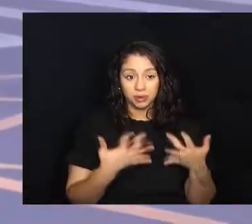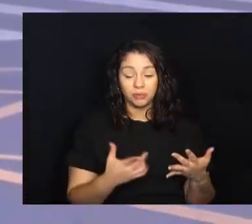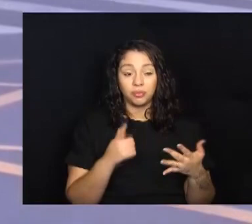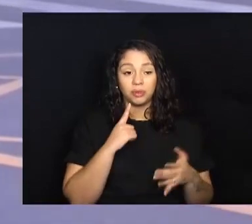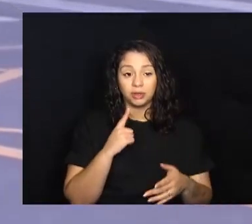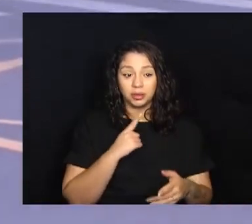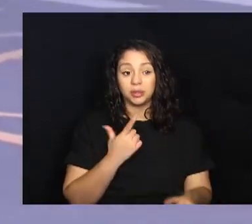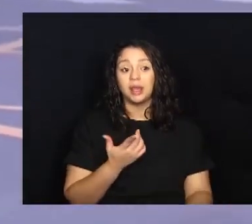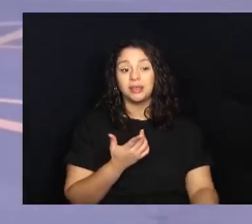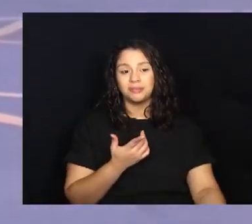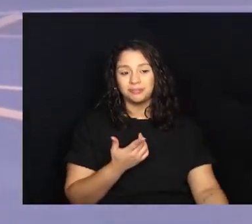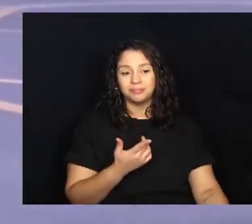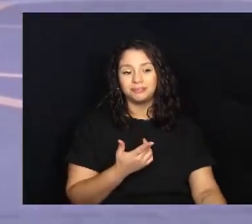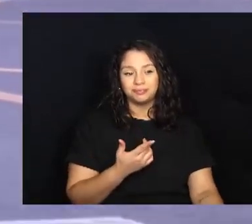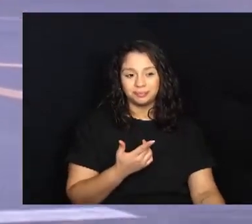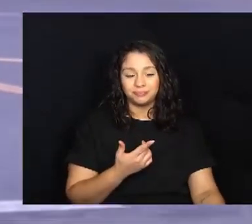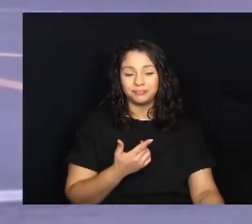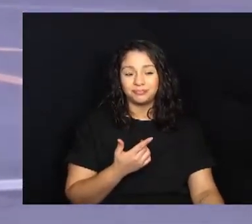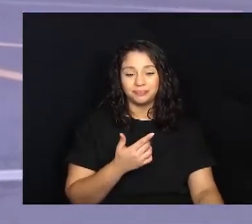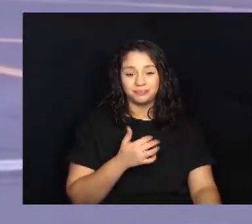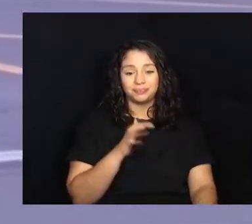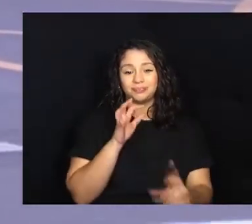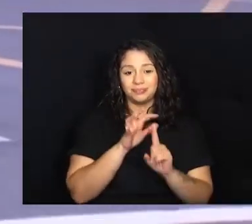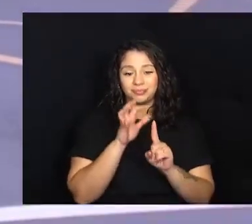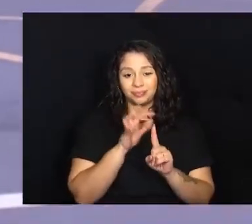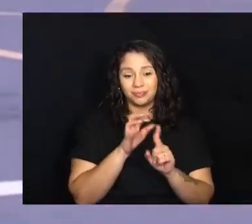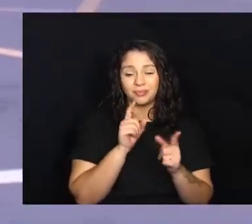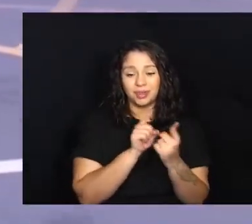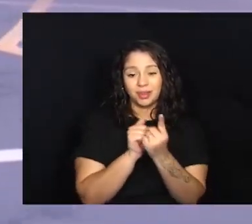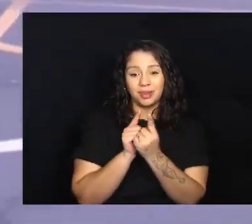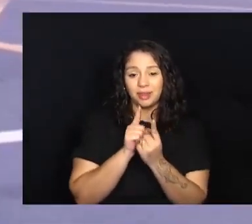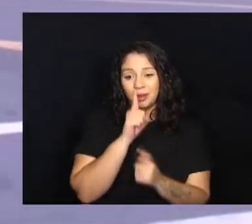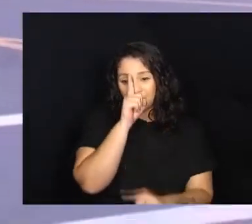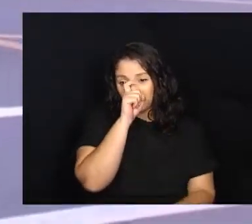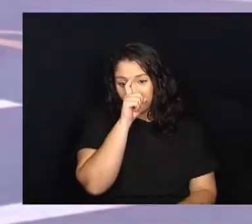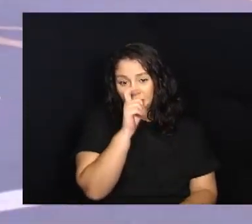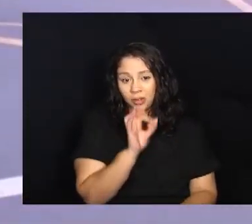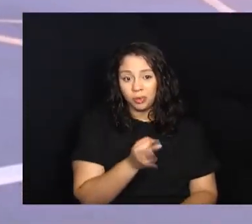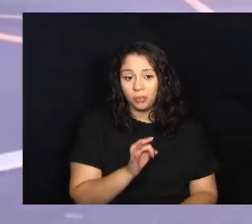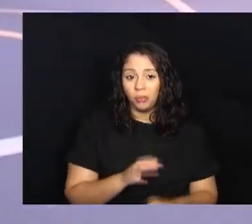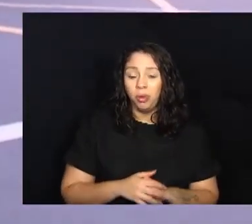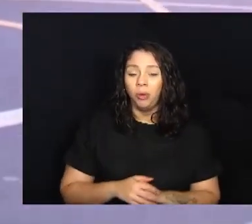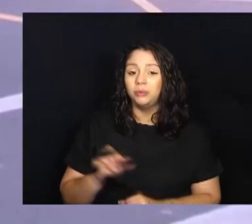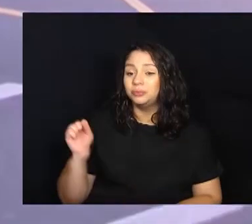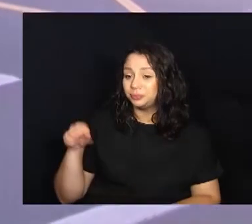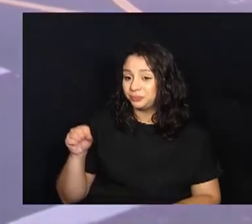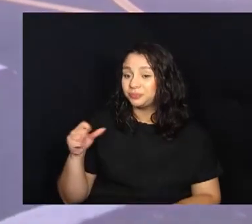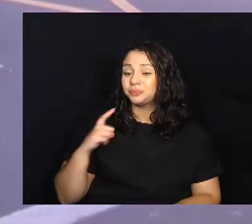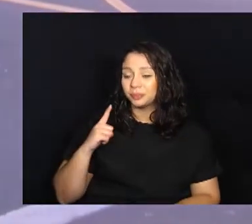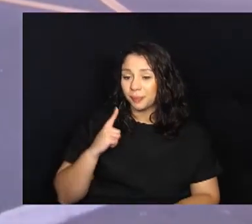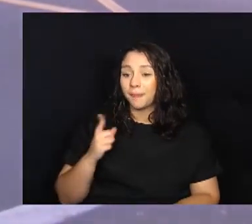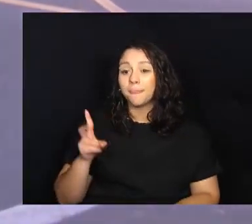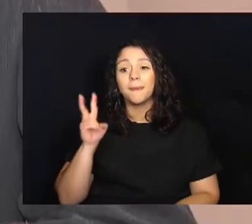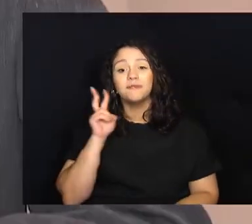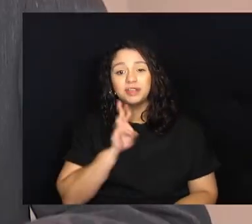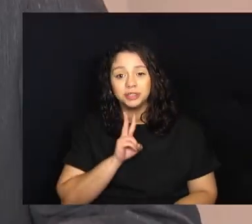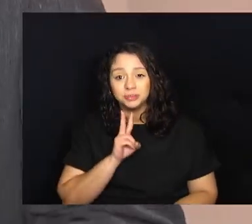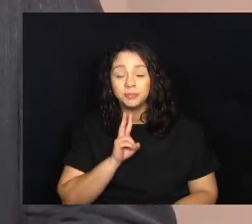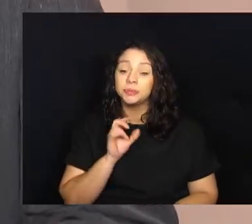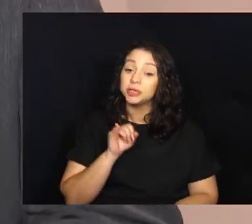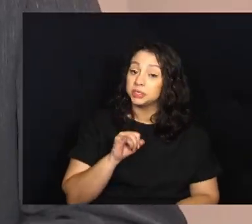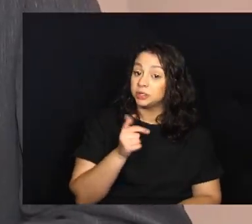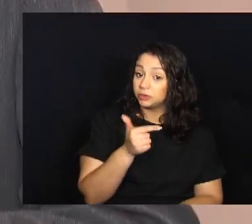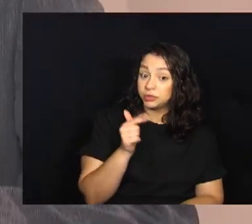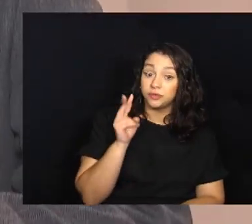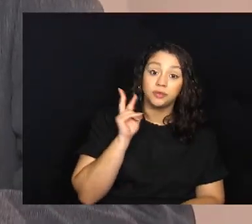um colapso no atendimento dentro dos hospitais. Gerando vítimas, sim. Se não houver vítimas, nós nem